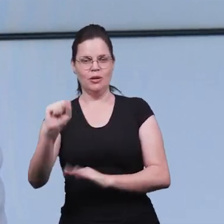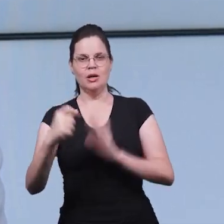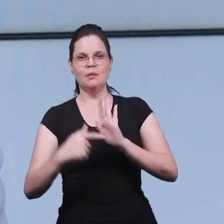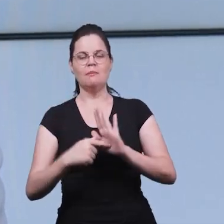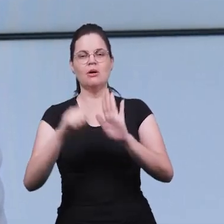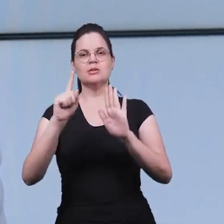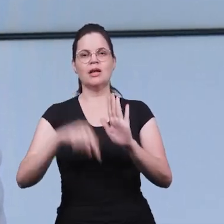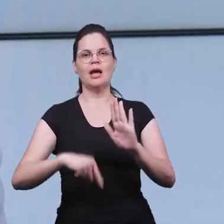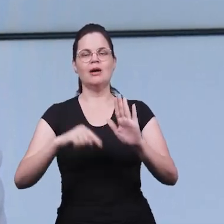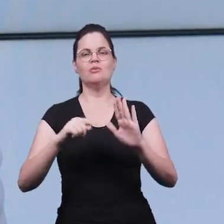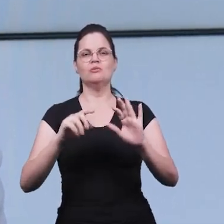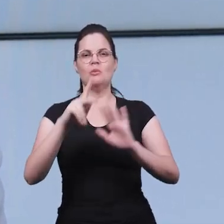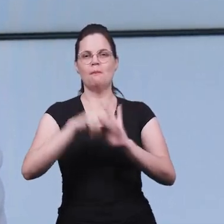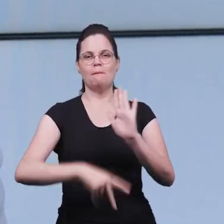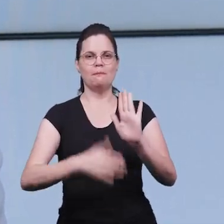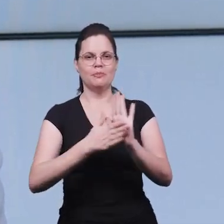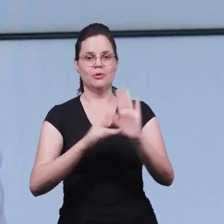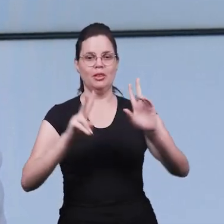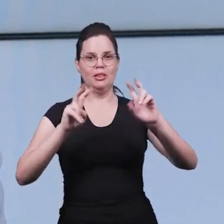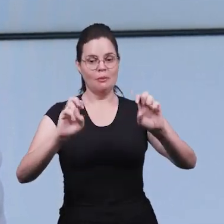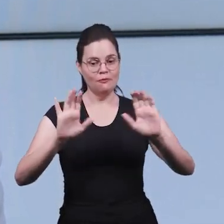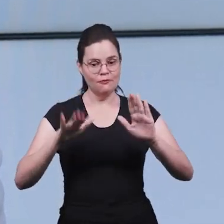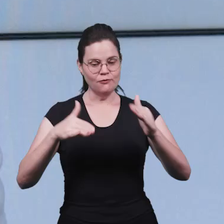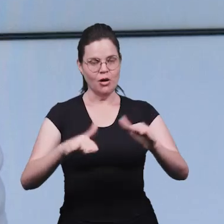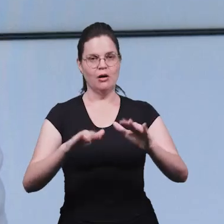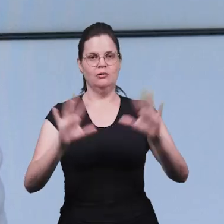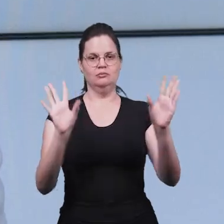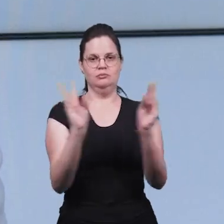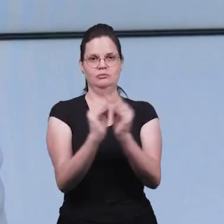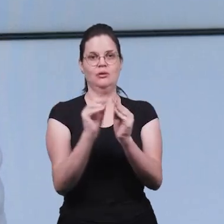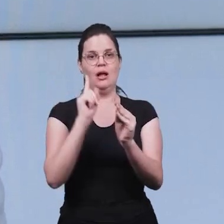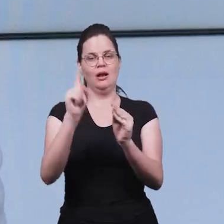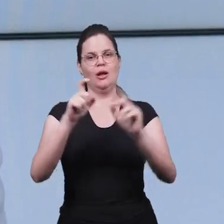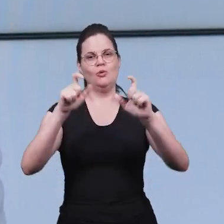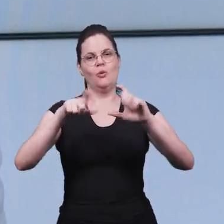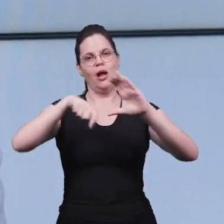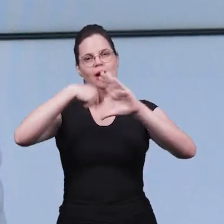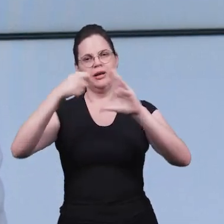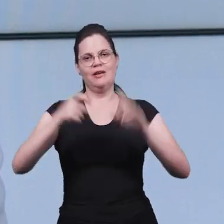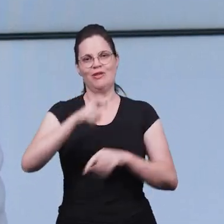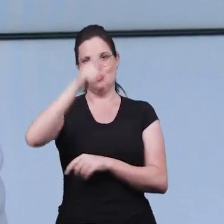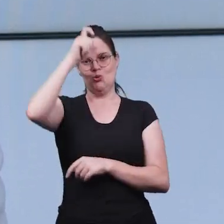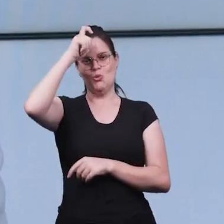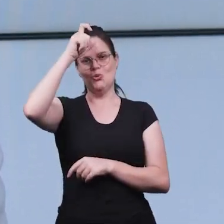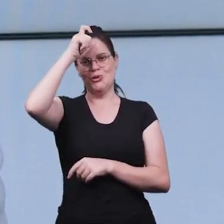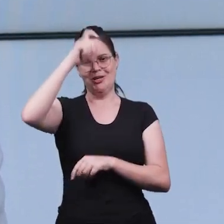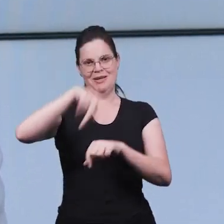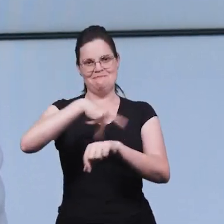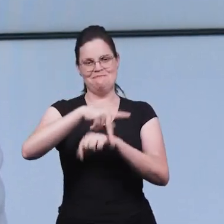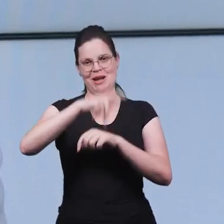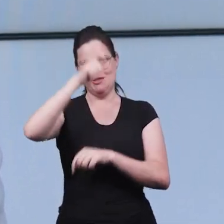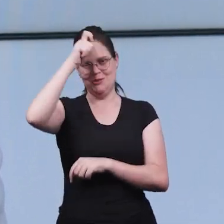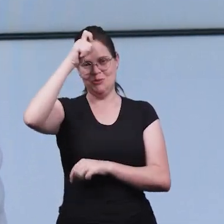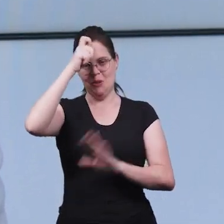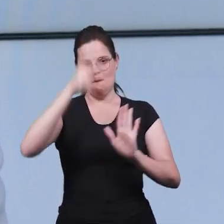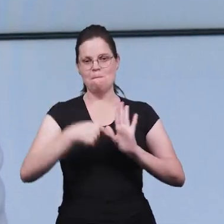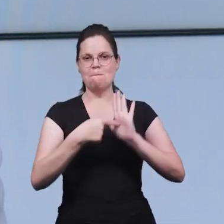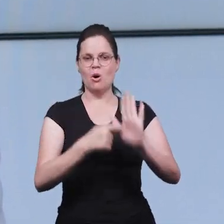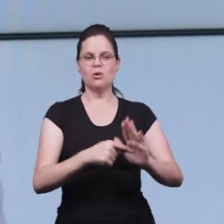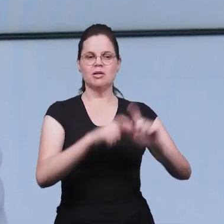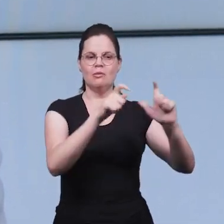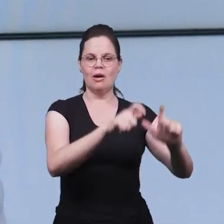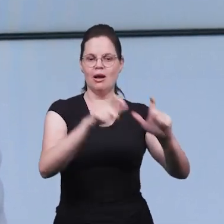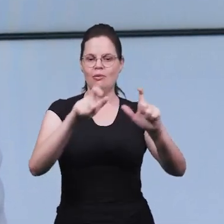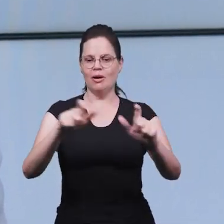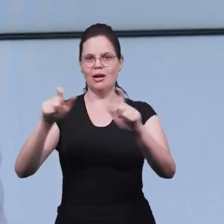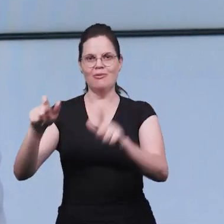um documentário que foi feito nesse tema e que foi gravado na Turquia, nas cidades das 7